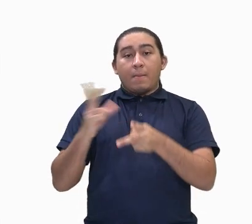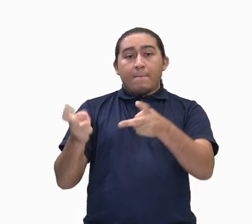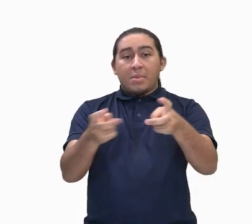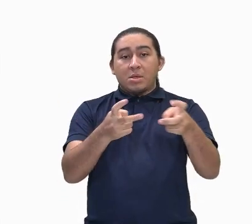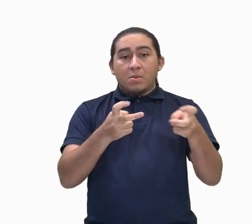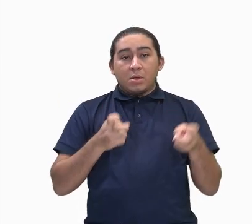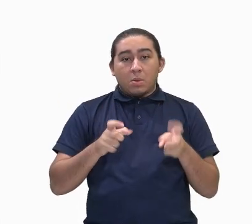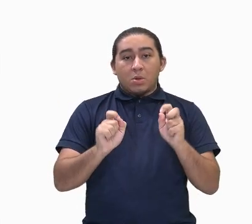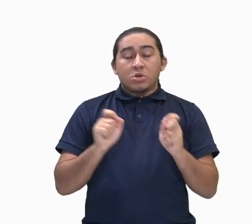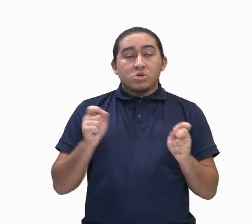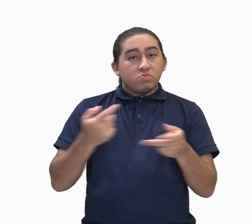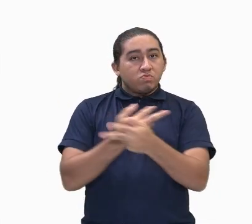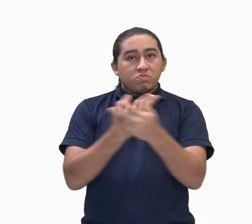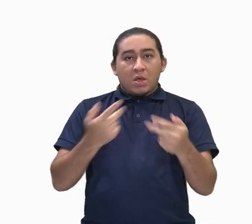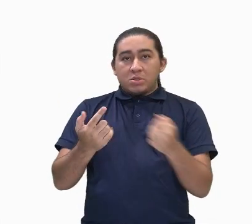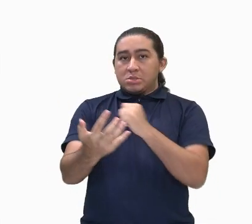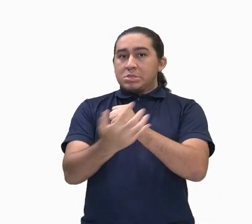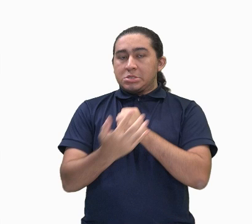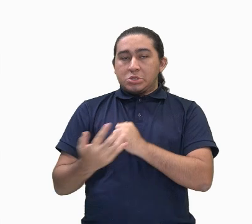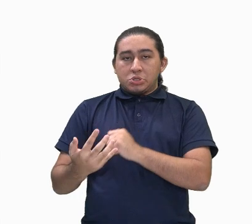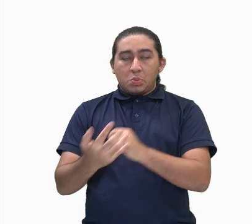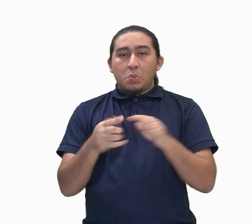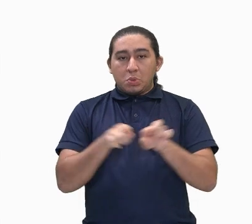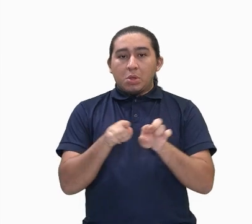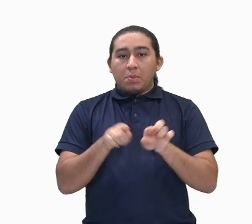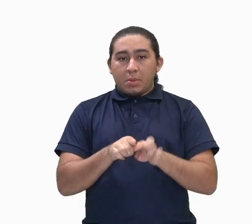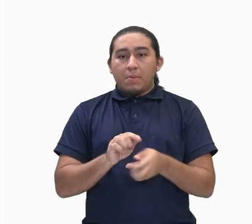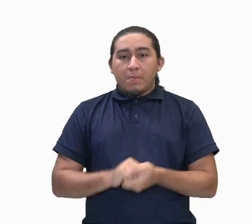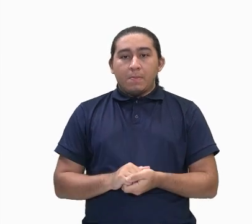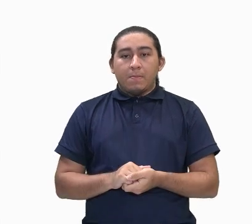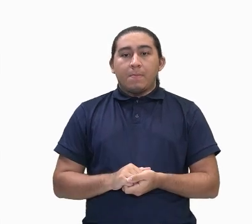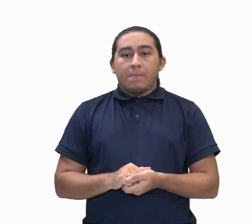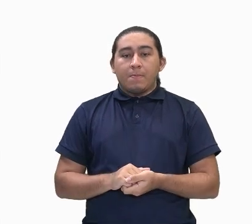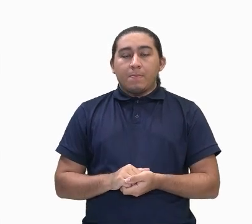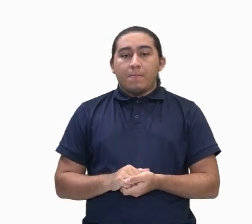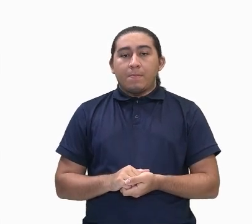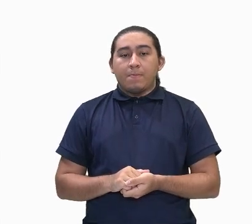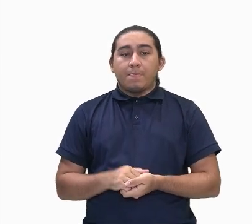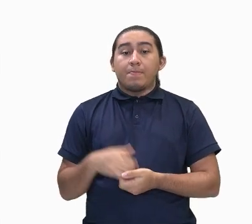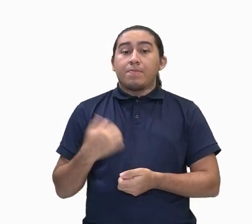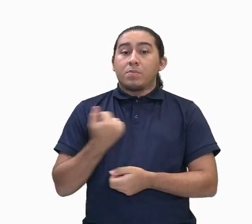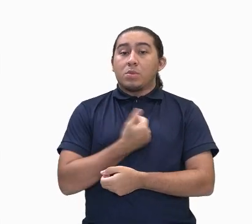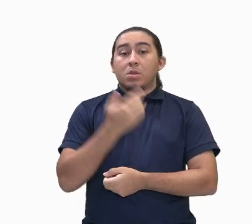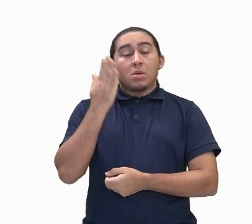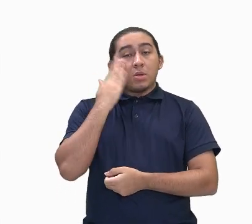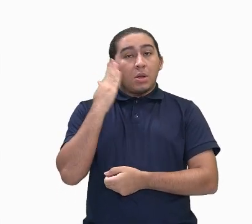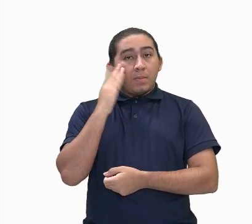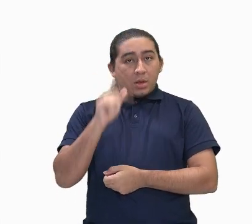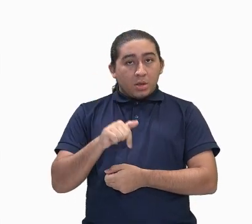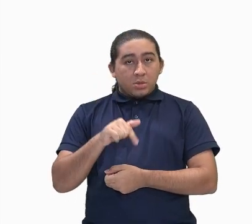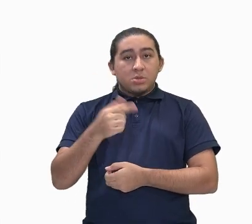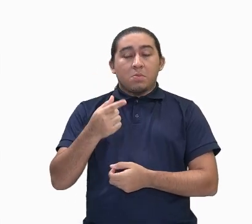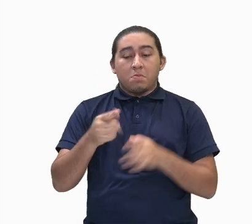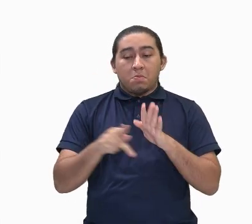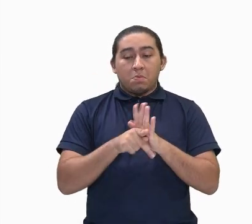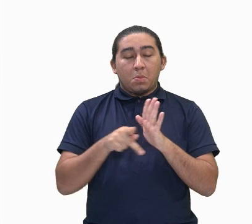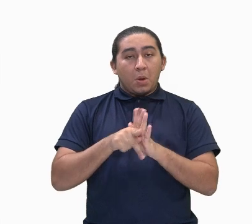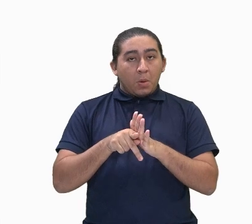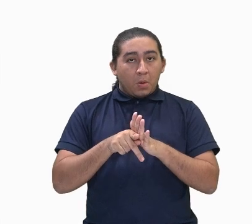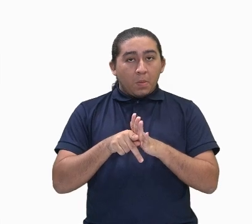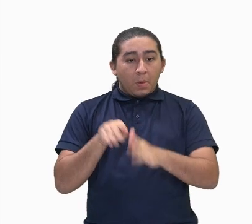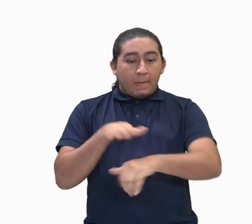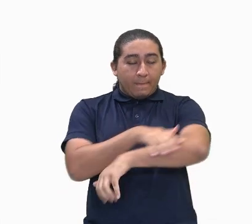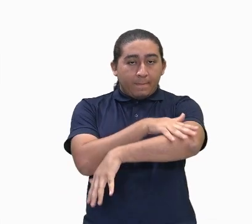de certos estímulos, né? Então, como a gente já sabe, né, o tecido epitelial que forma aí a nossa pele, e a nossa pele